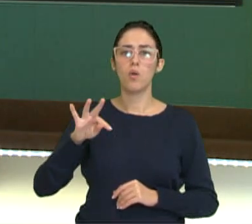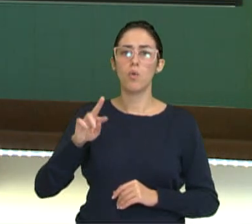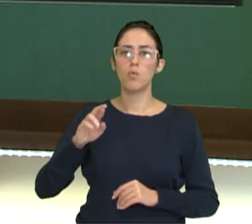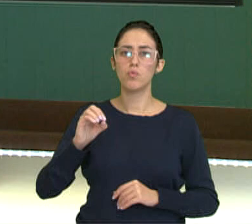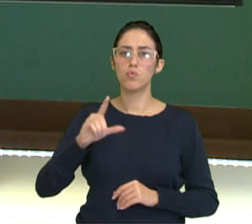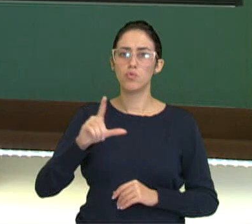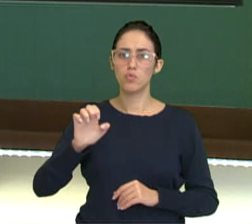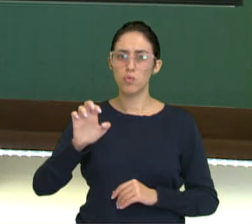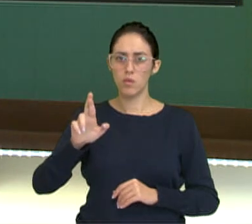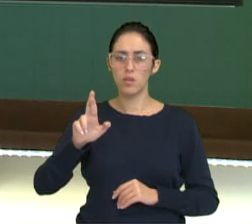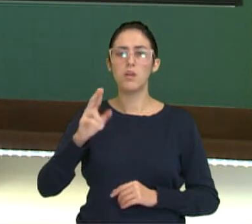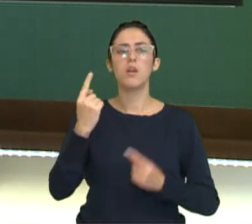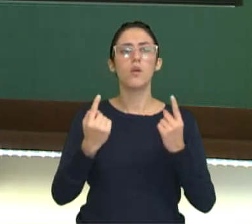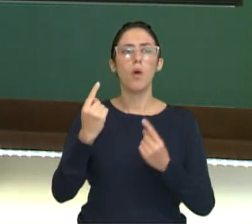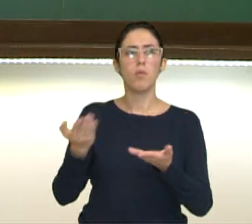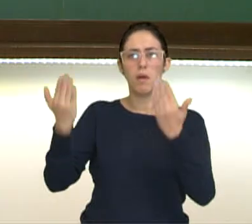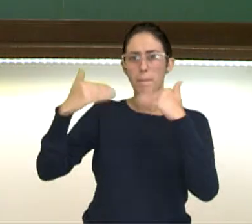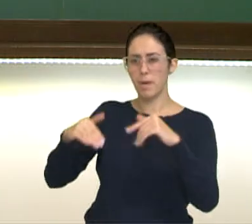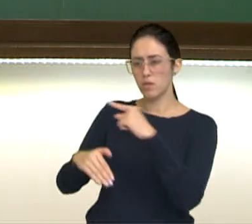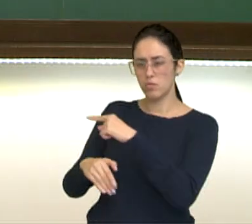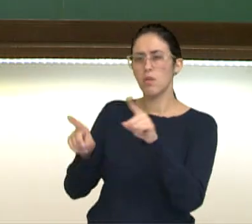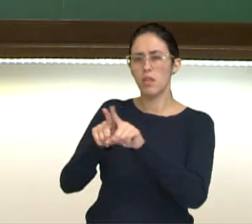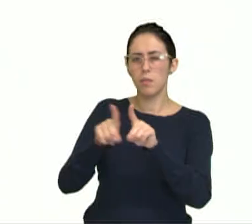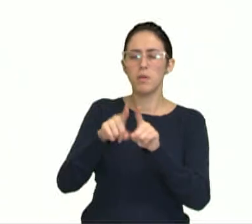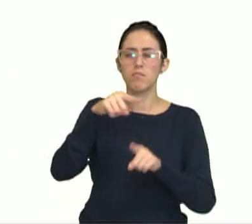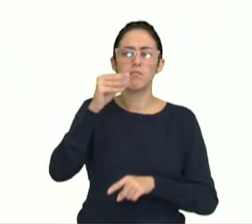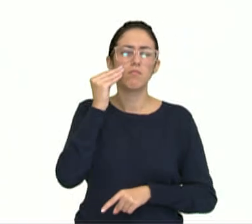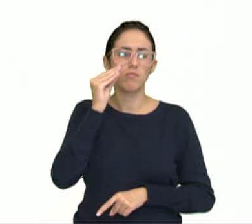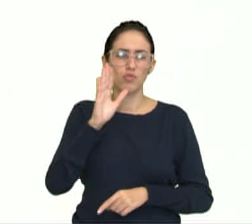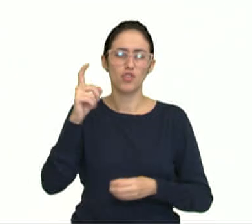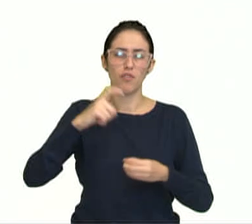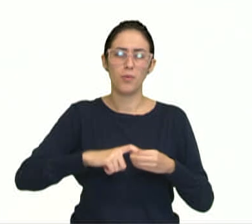or invalid, ok? Façam aí que eu já volto.